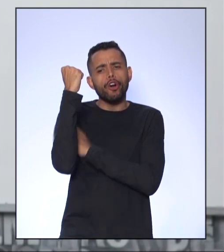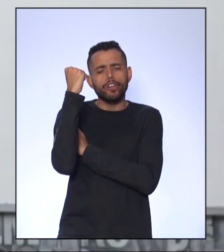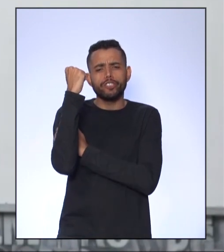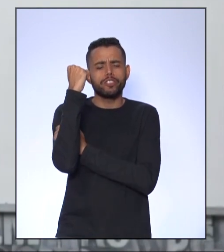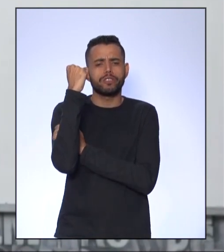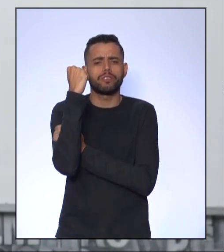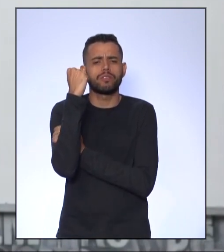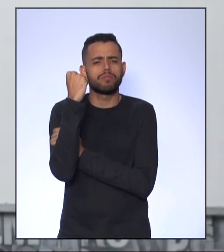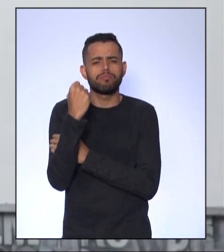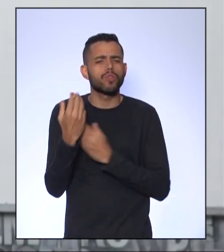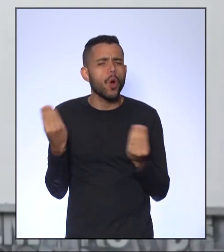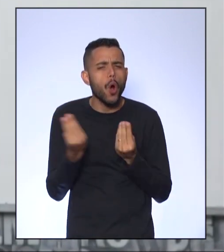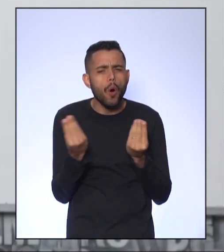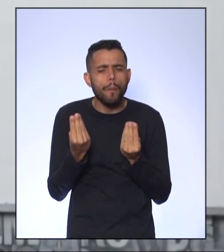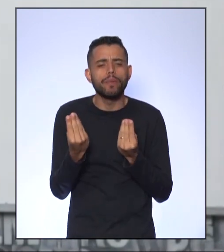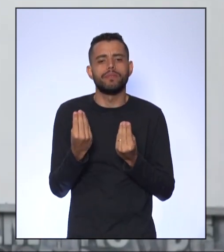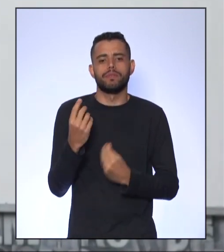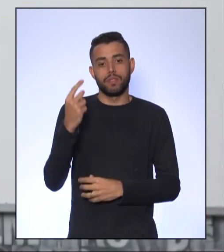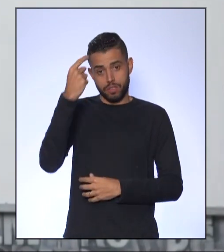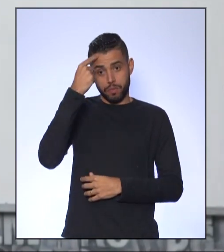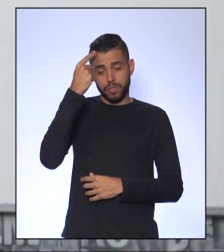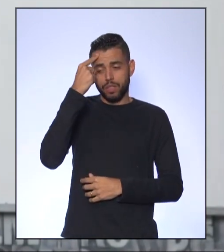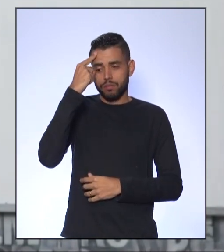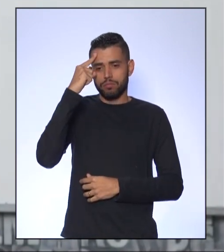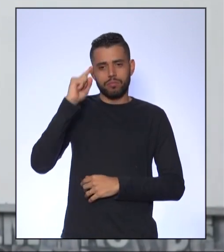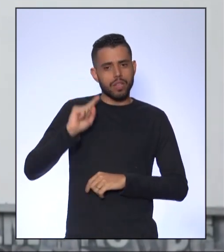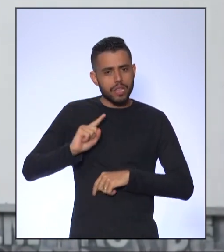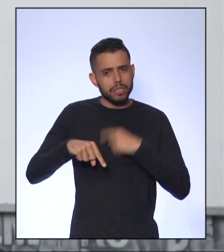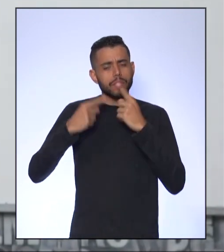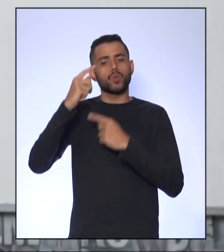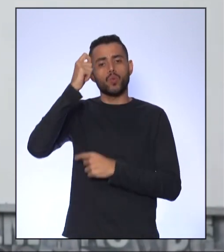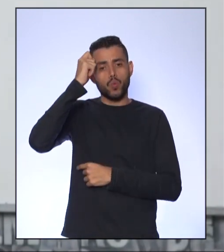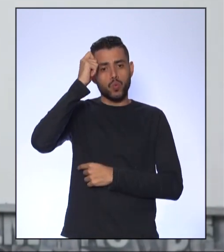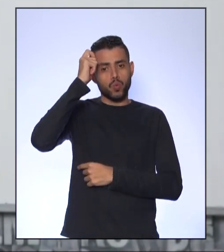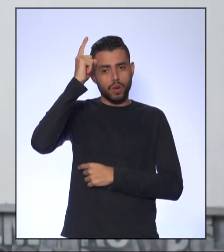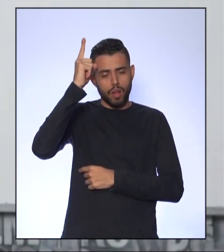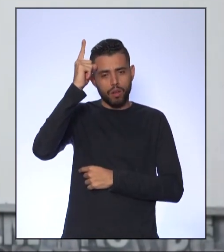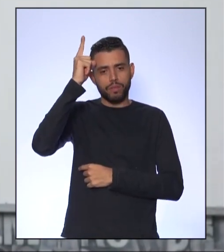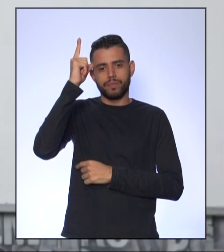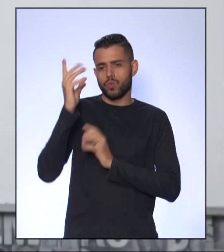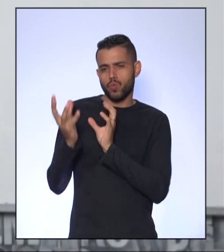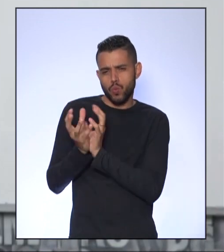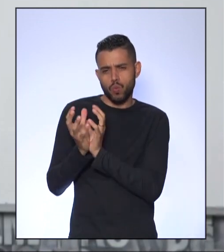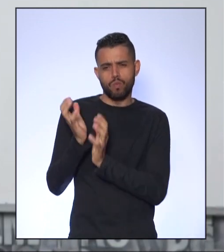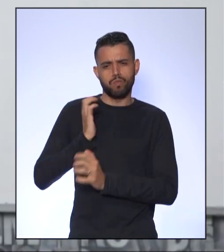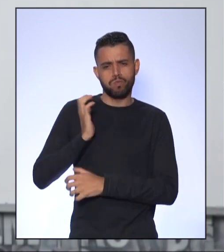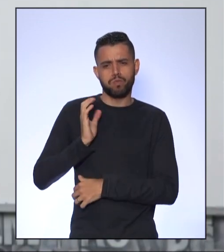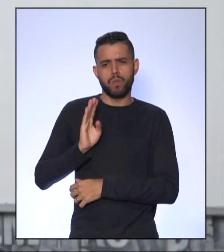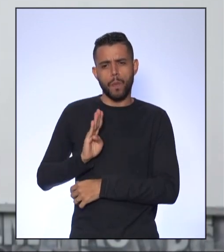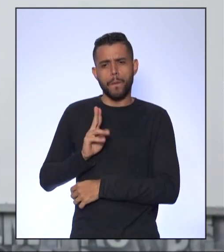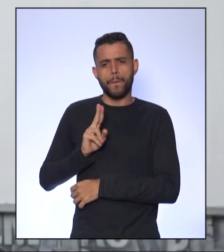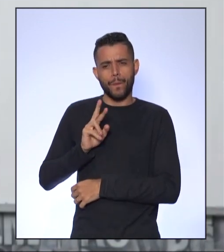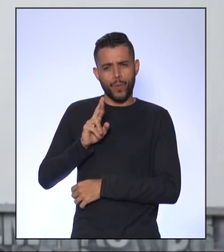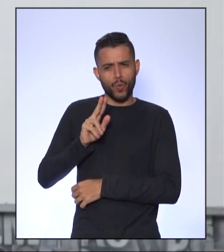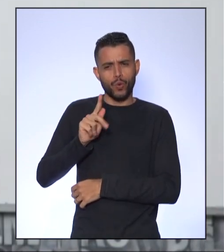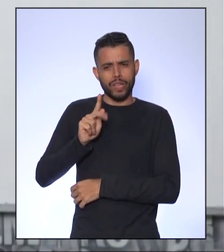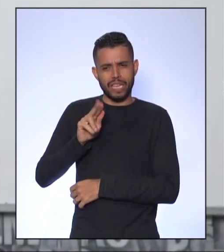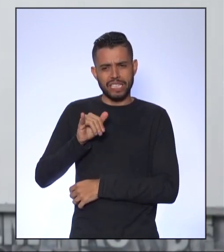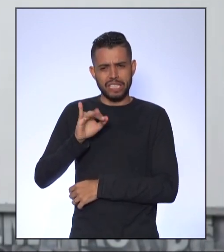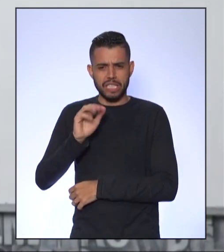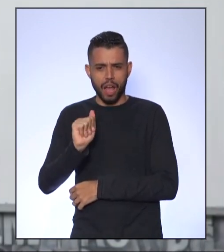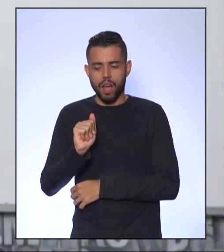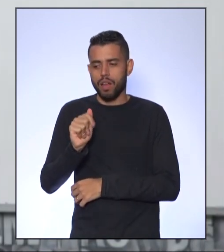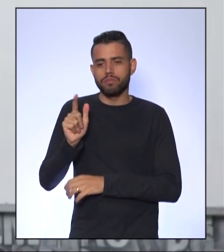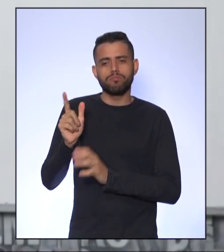Quando nós pensamos em renascimento cultural, a burguesia, classe ascendente, ela é vital